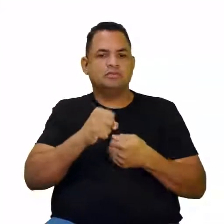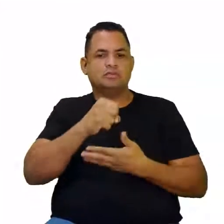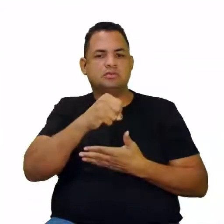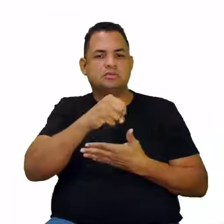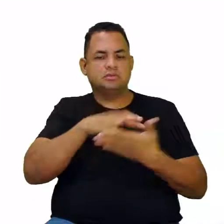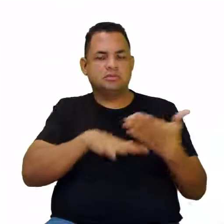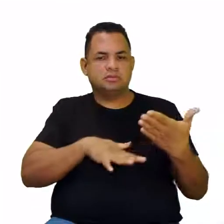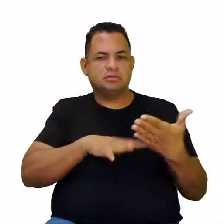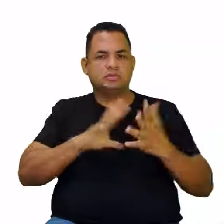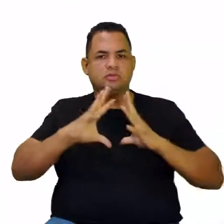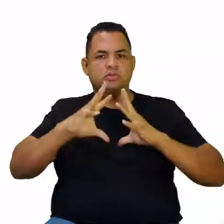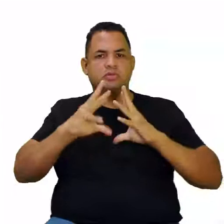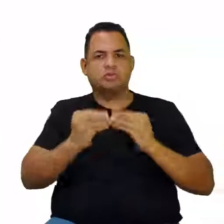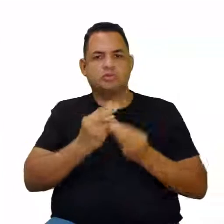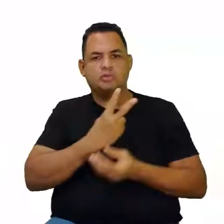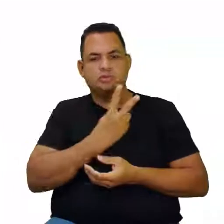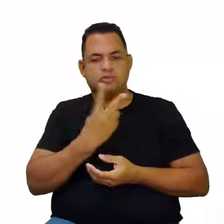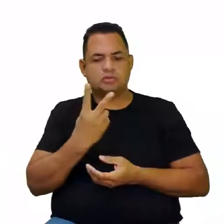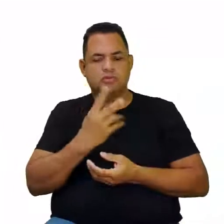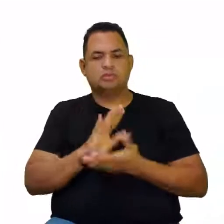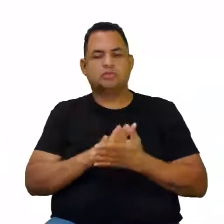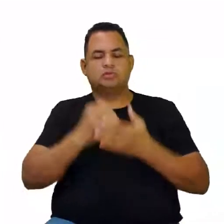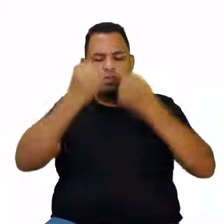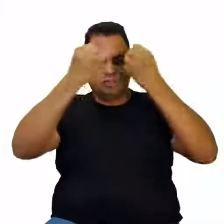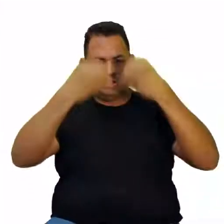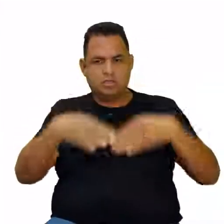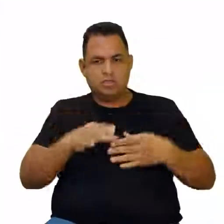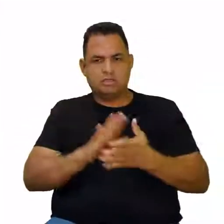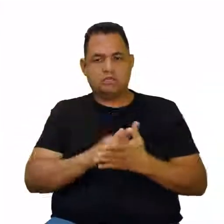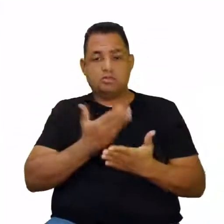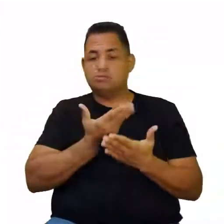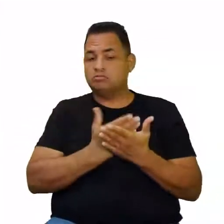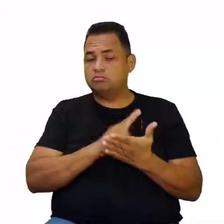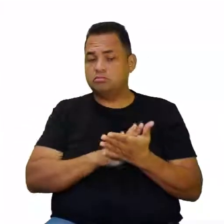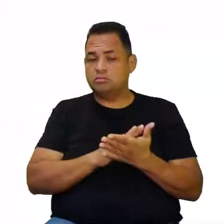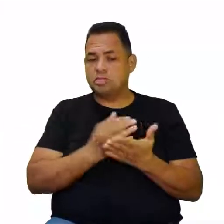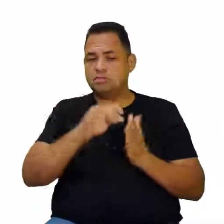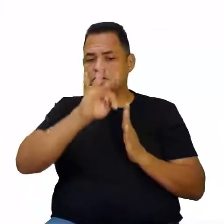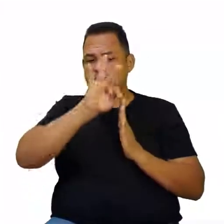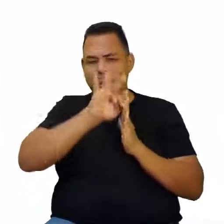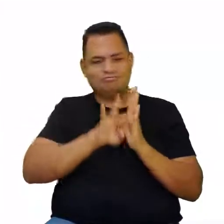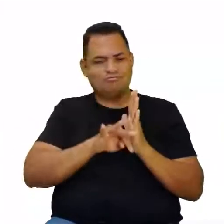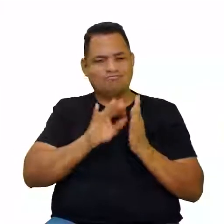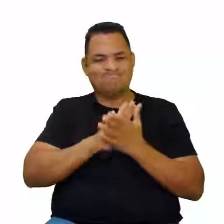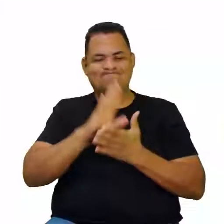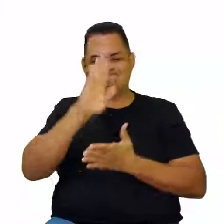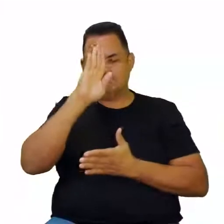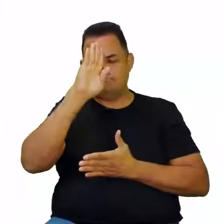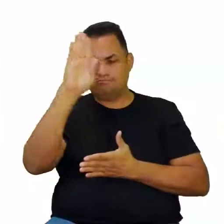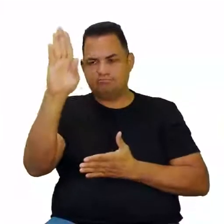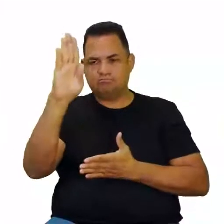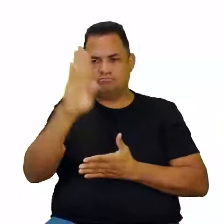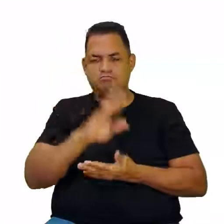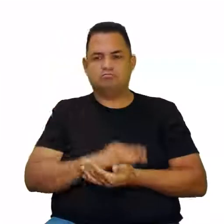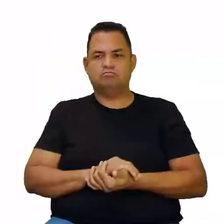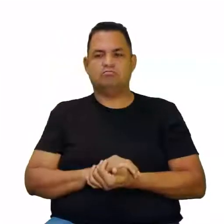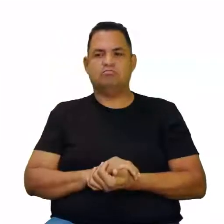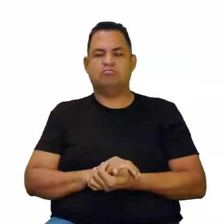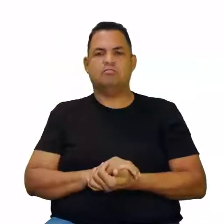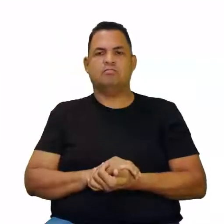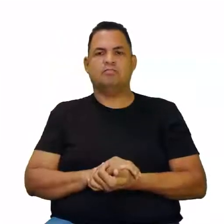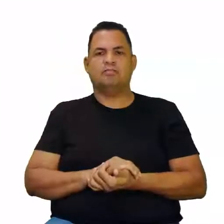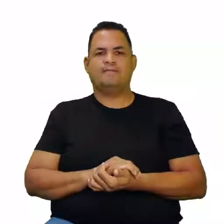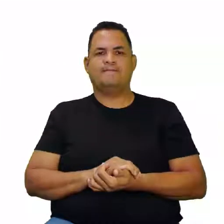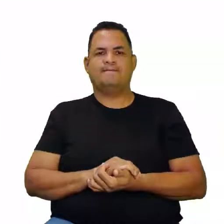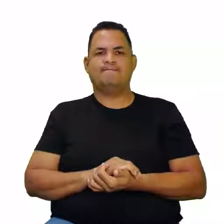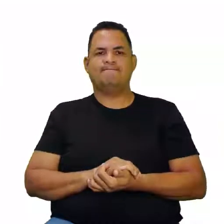Em todas as duas maneiras que eu citei aqui, a interpretação do texto é fundamental. E aí